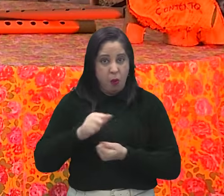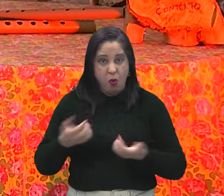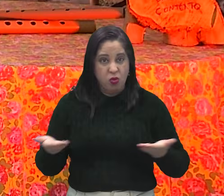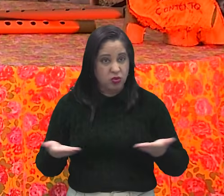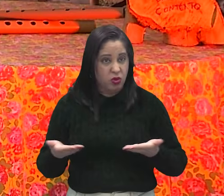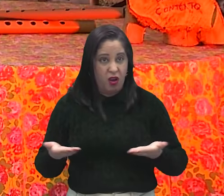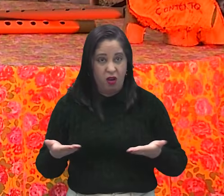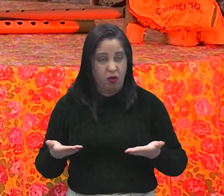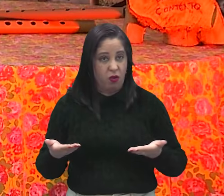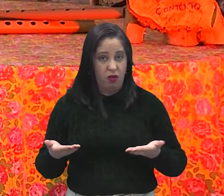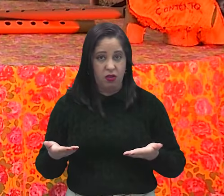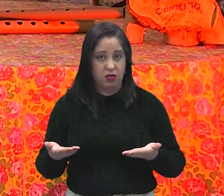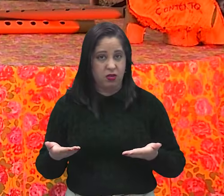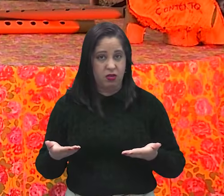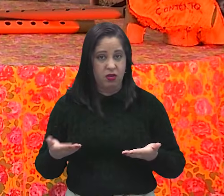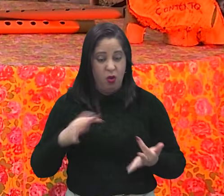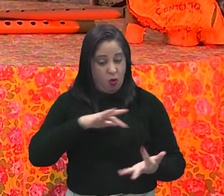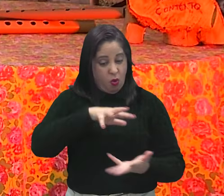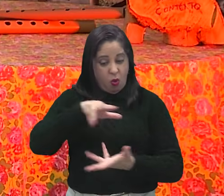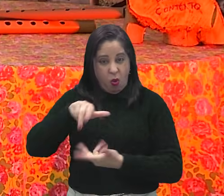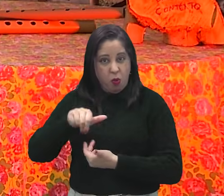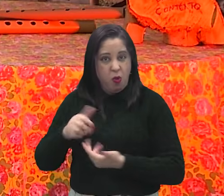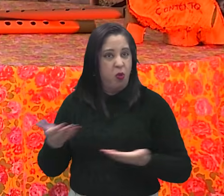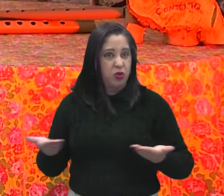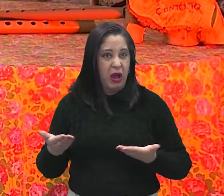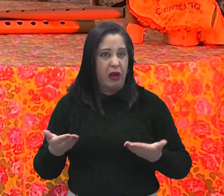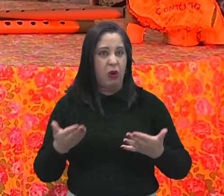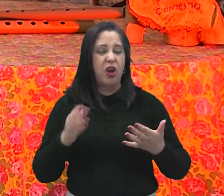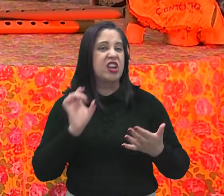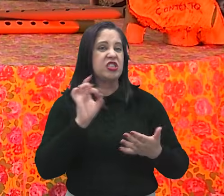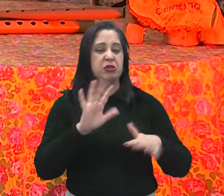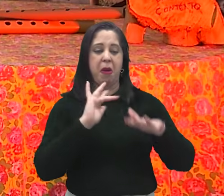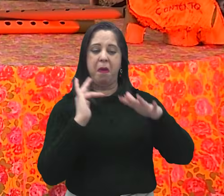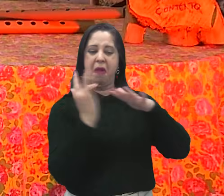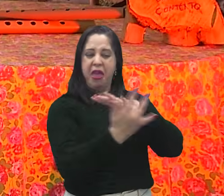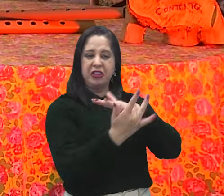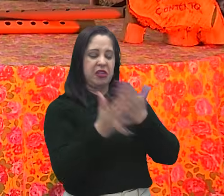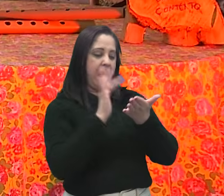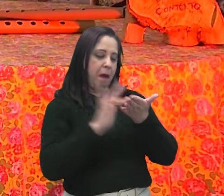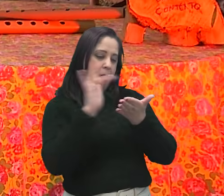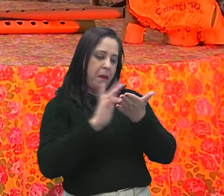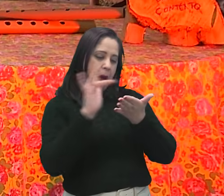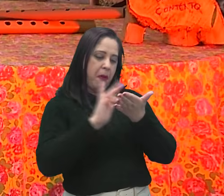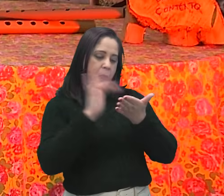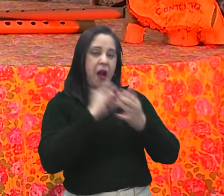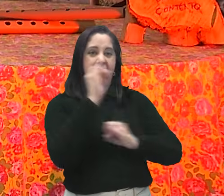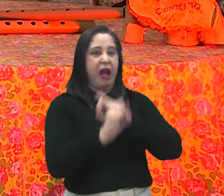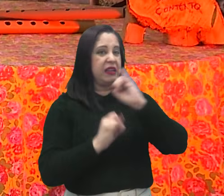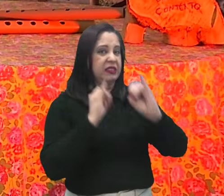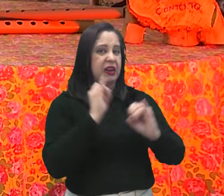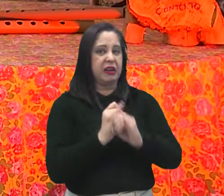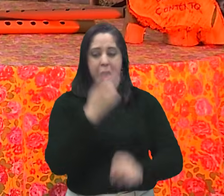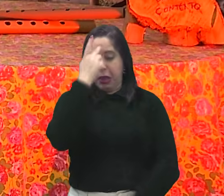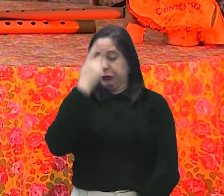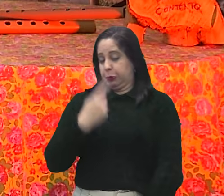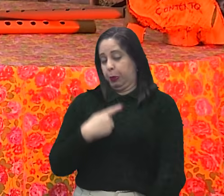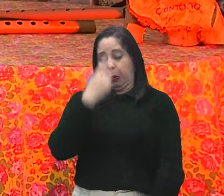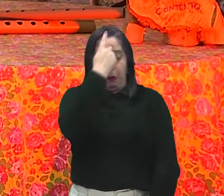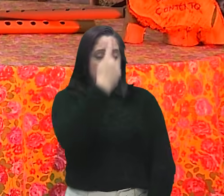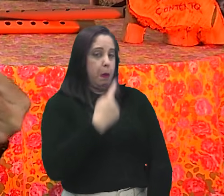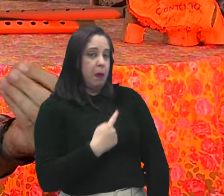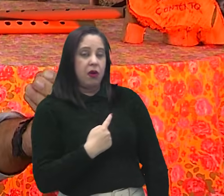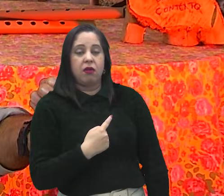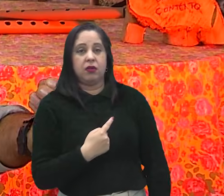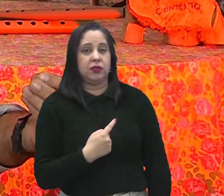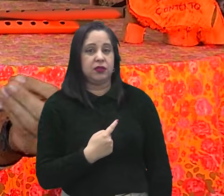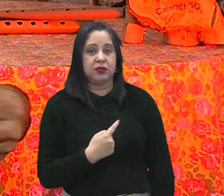processo das redes digitais, virtual, num processo de individualização, né? de